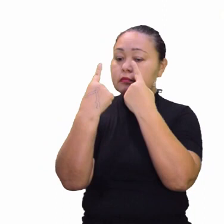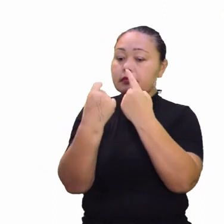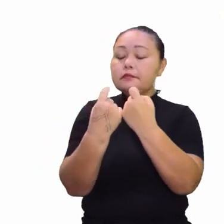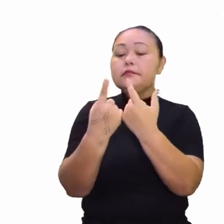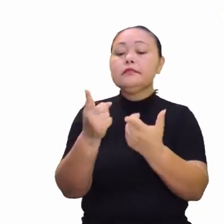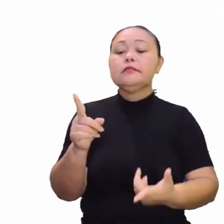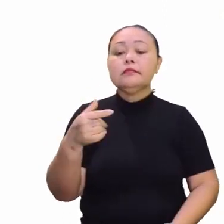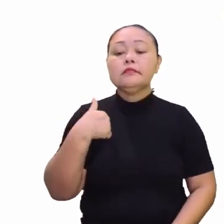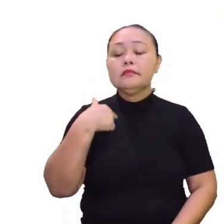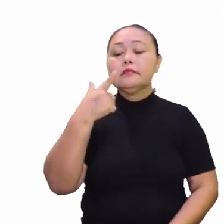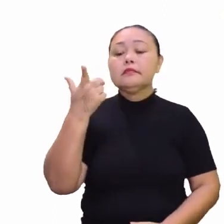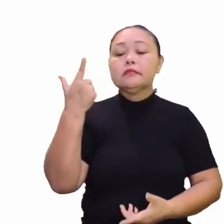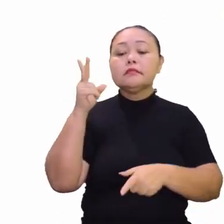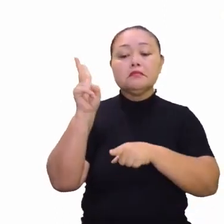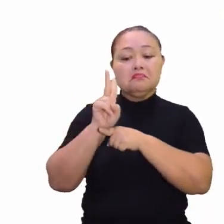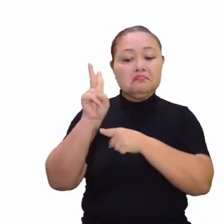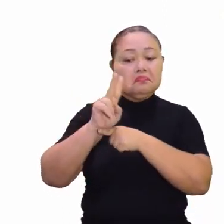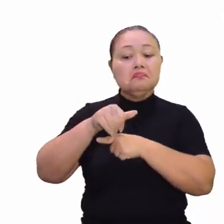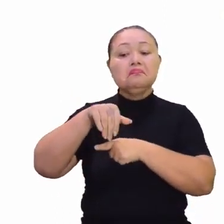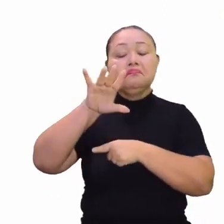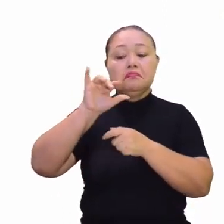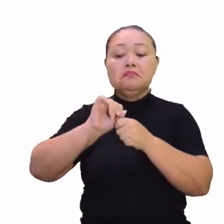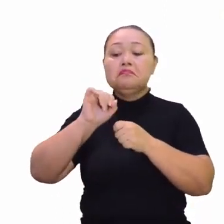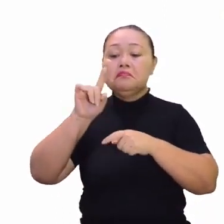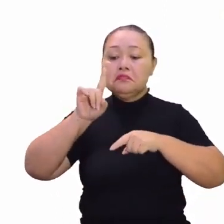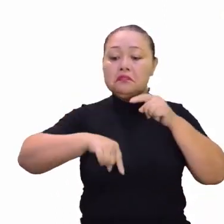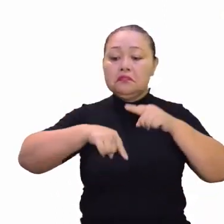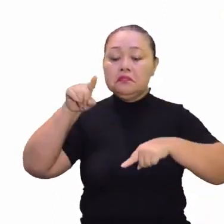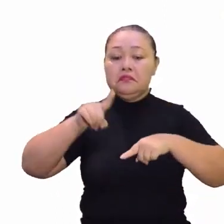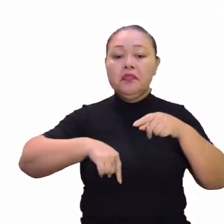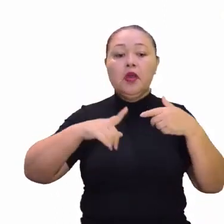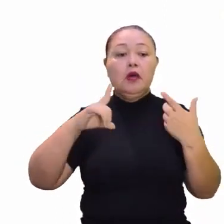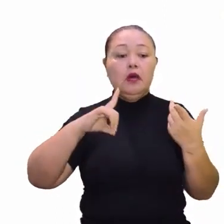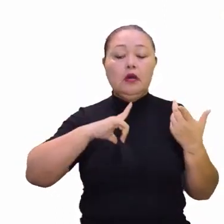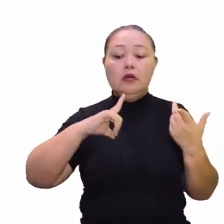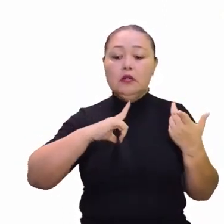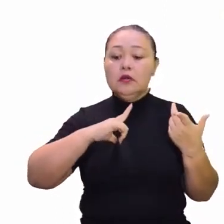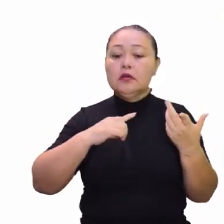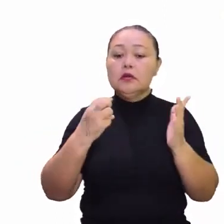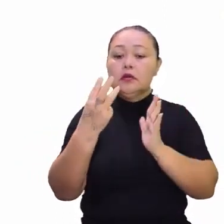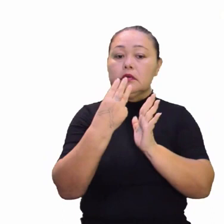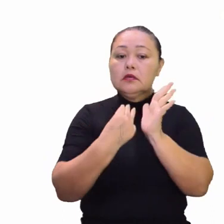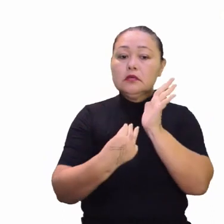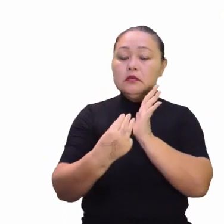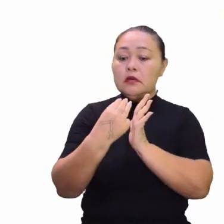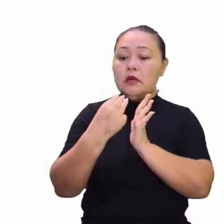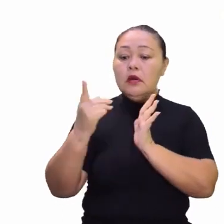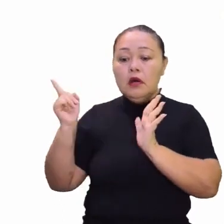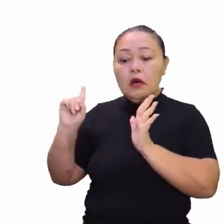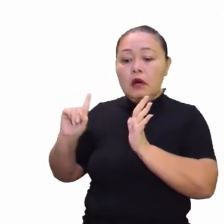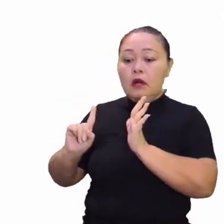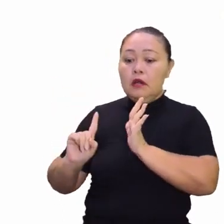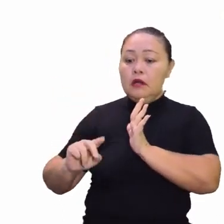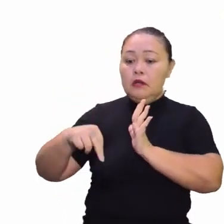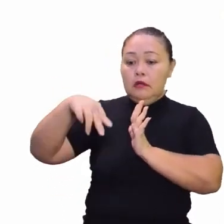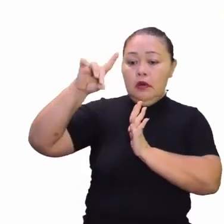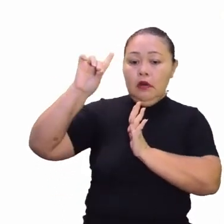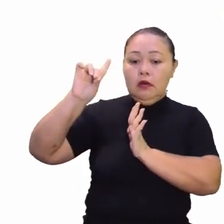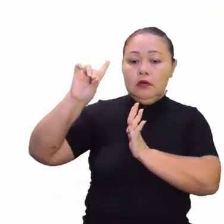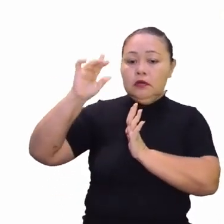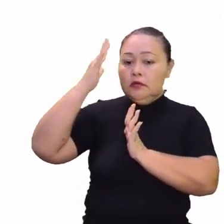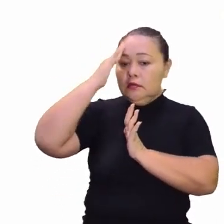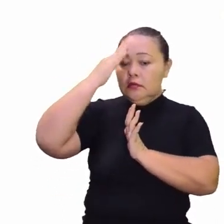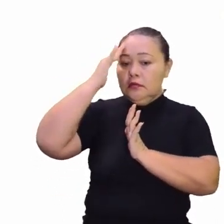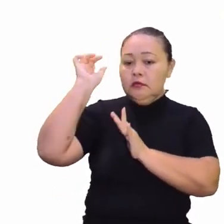interessante e muito bem preservado todos esses equipamentos. Então, aí nós temos um mapinha, né, da vinda dos nordestinos, só